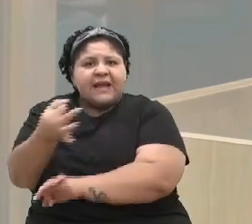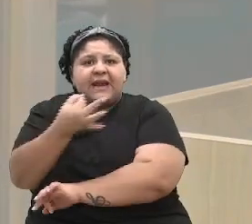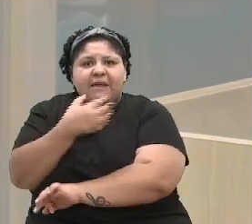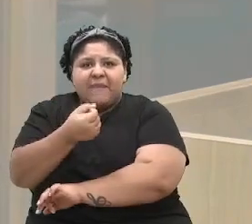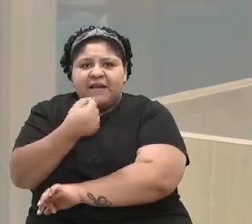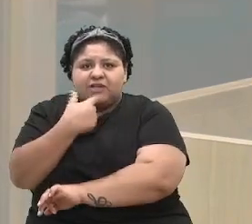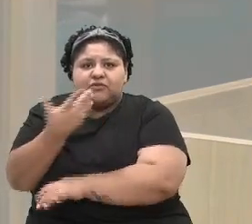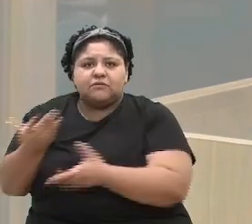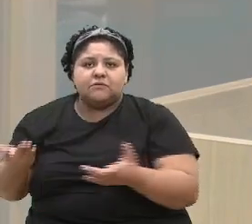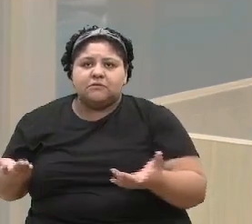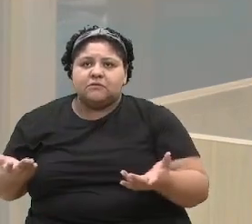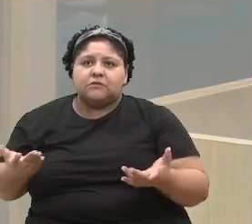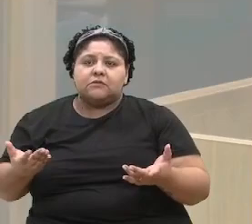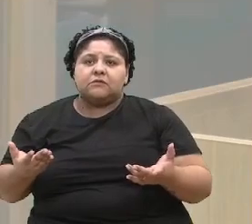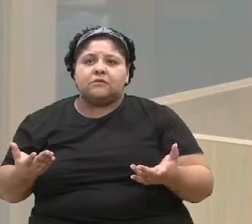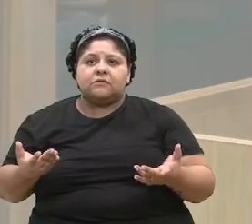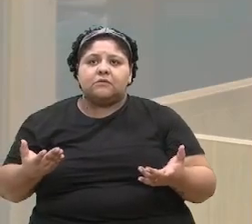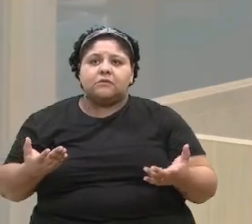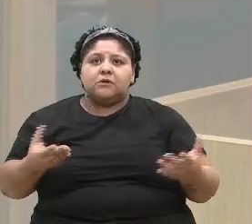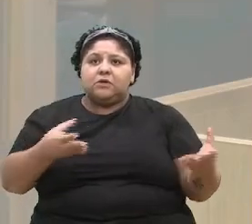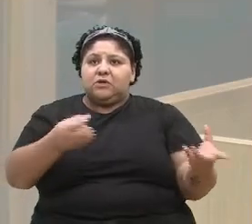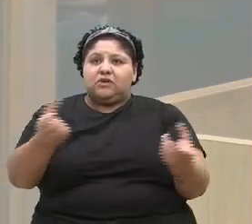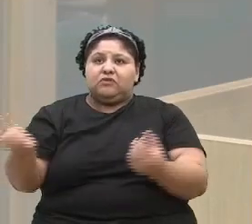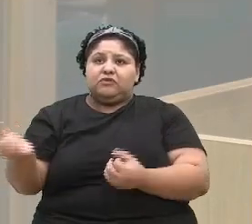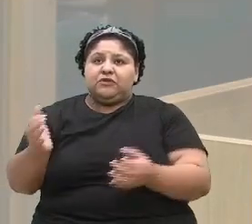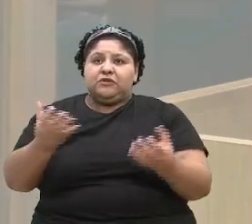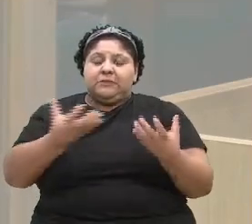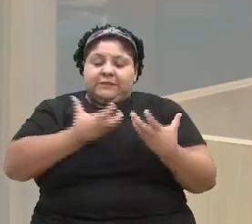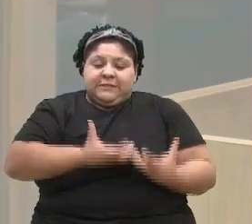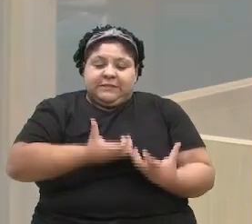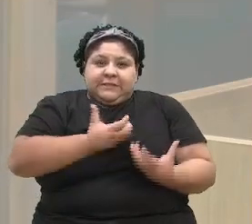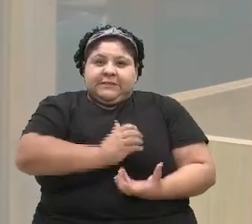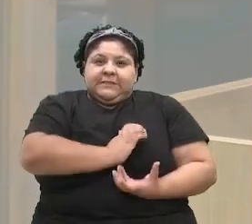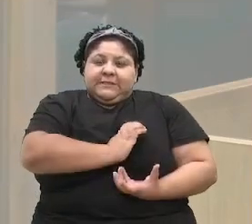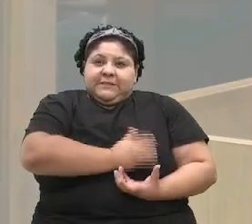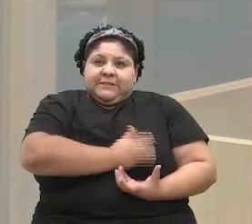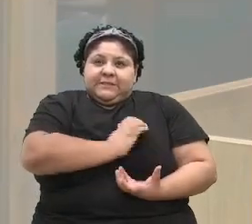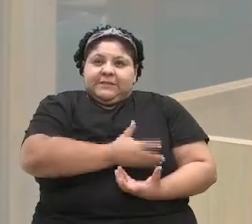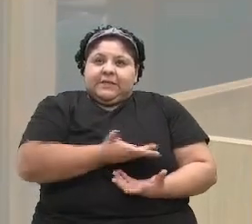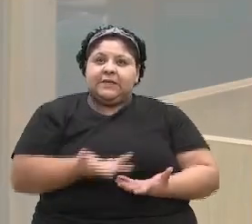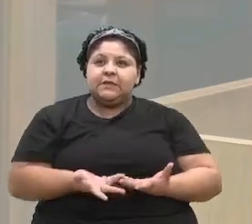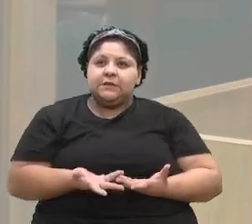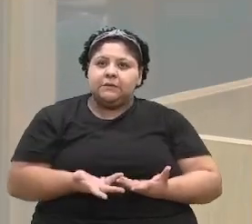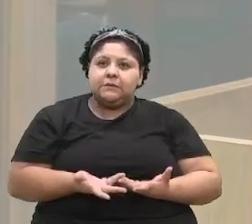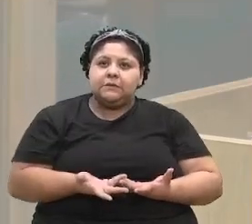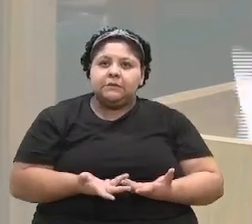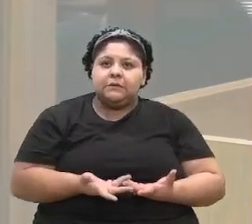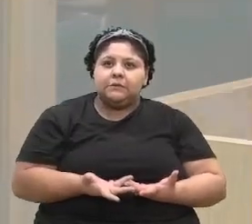agora, com muito peso no coração, eu falo para vocês, desfazer das suas cobaias.